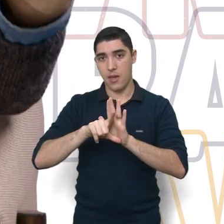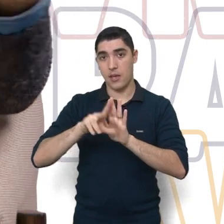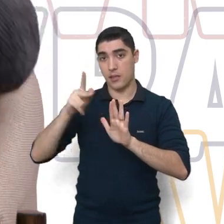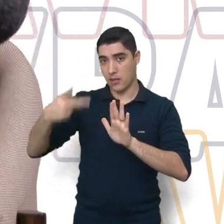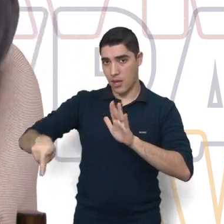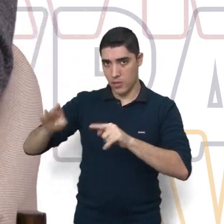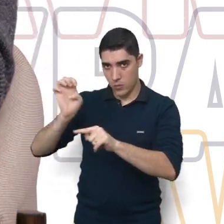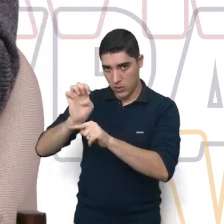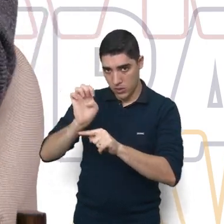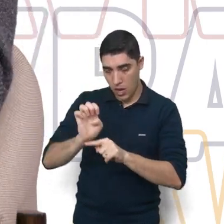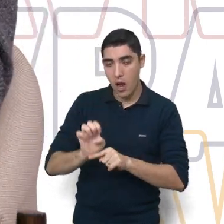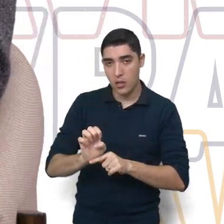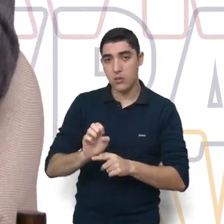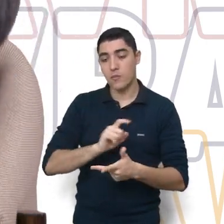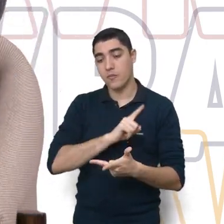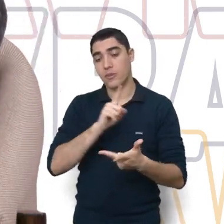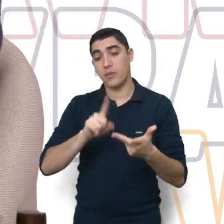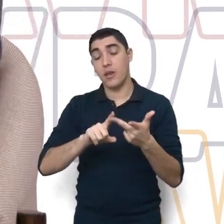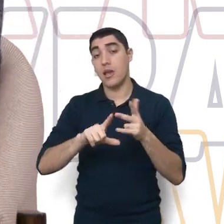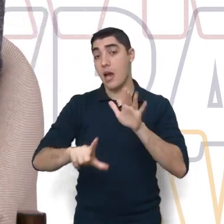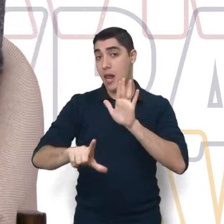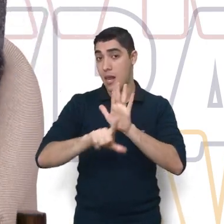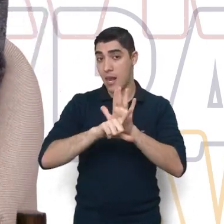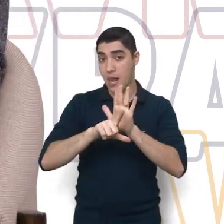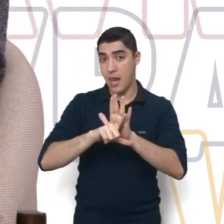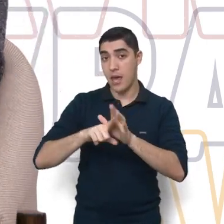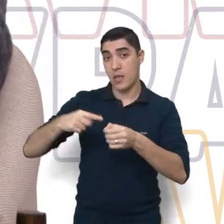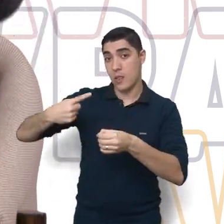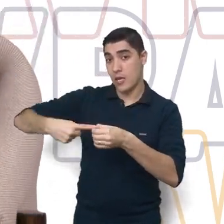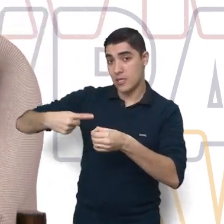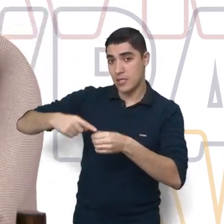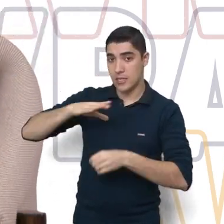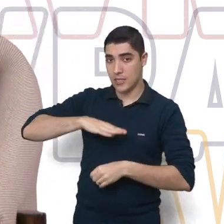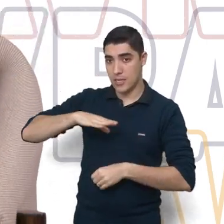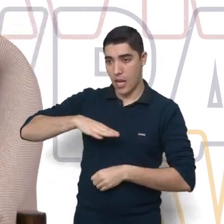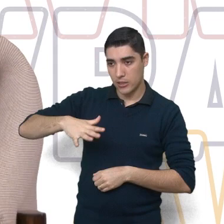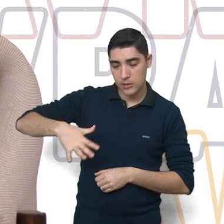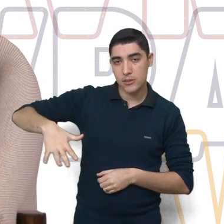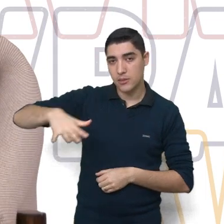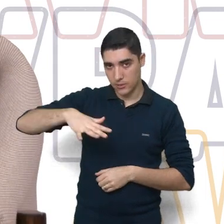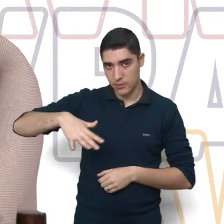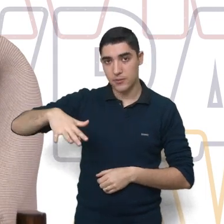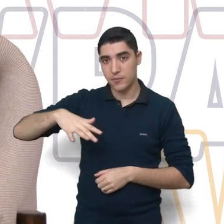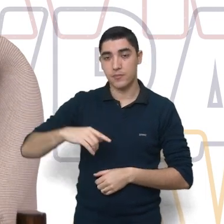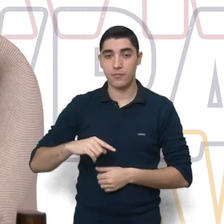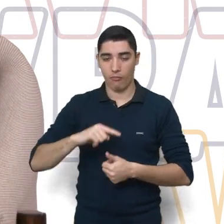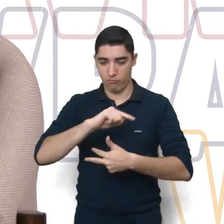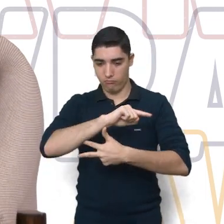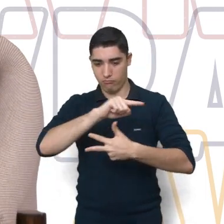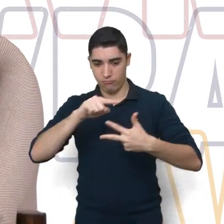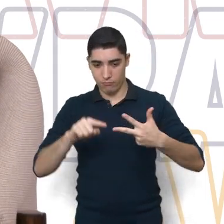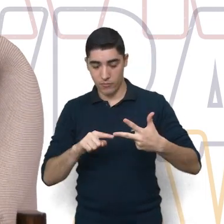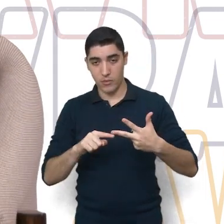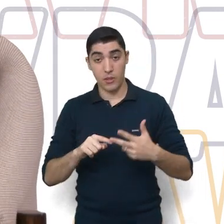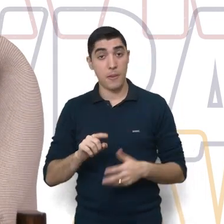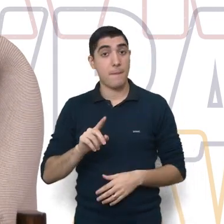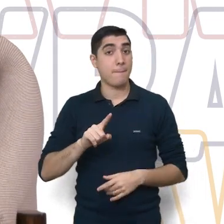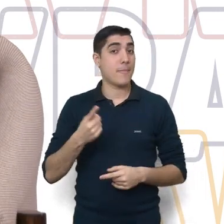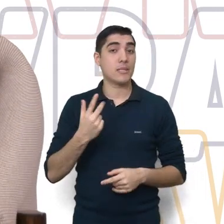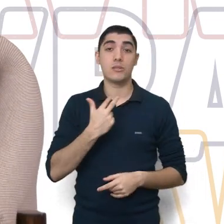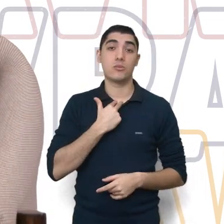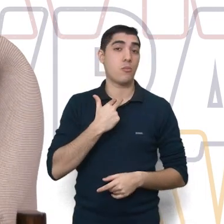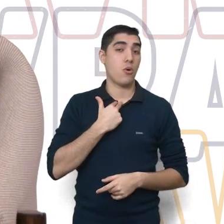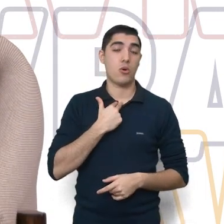estaduais e a gente tem os municípios com nossas Leis Municipais a gente nunca pode ter uma lei que